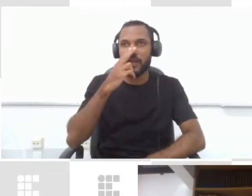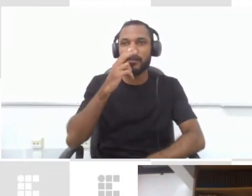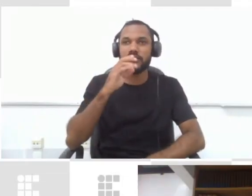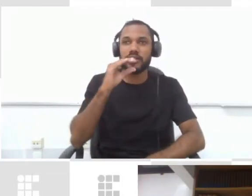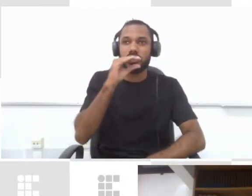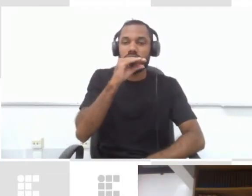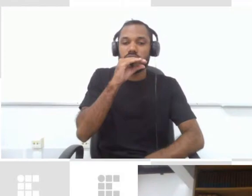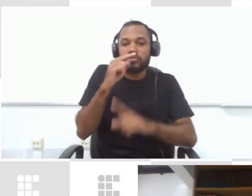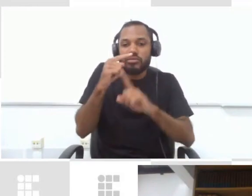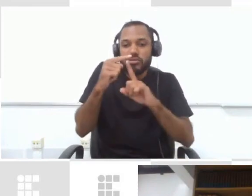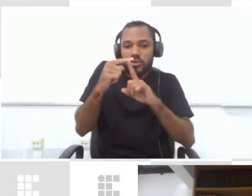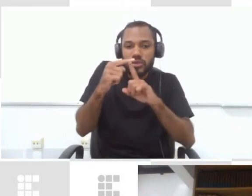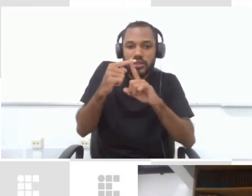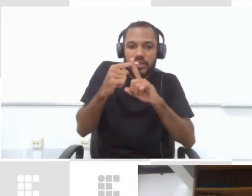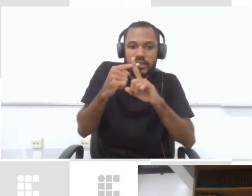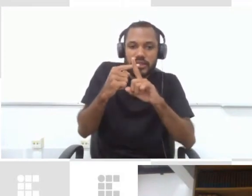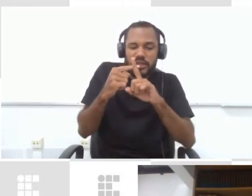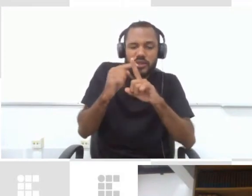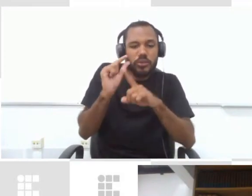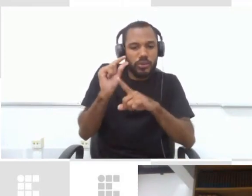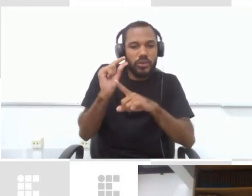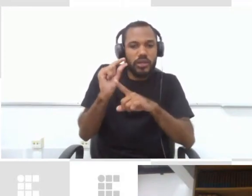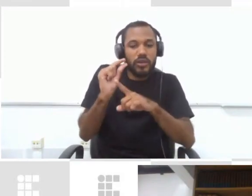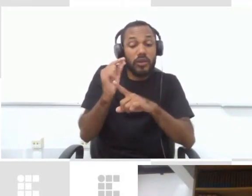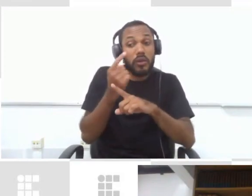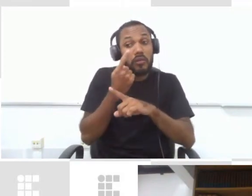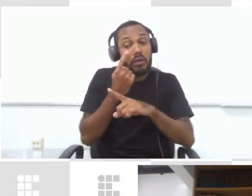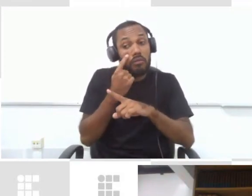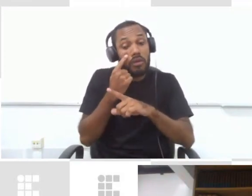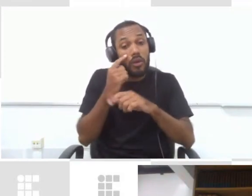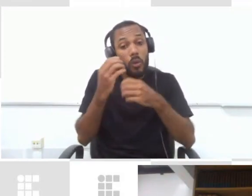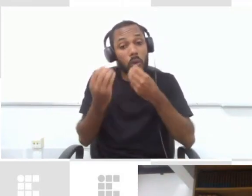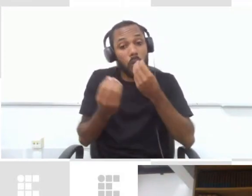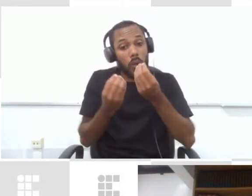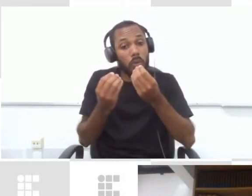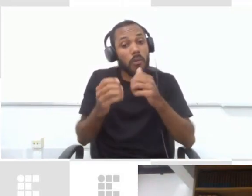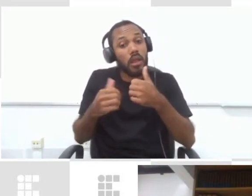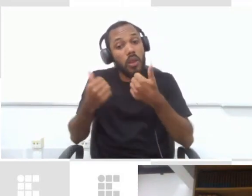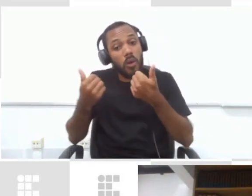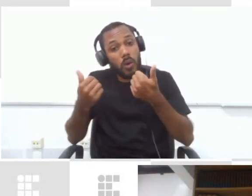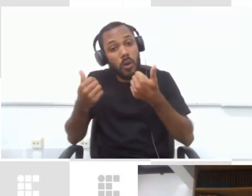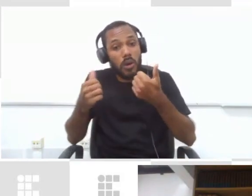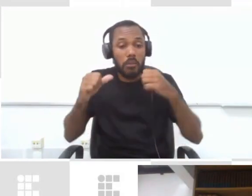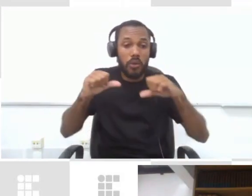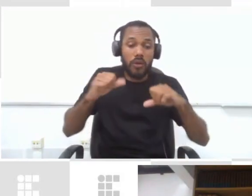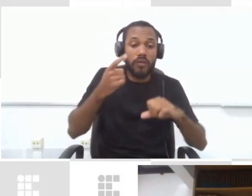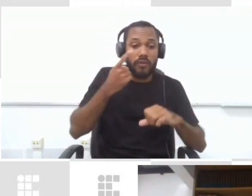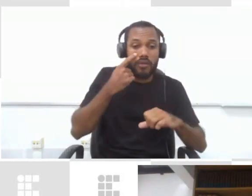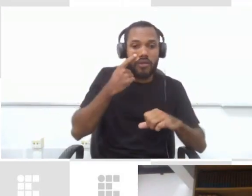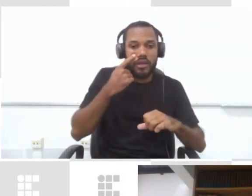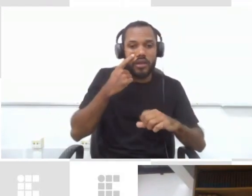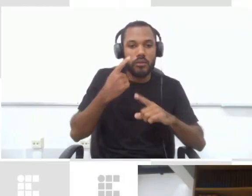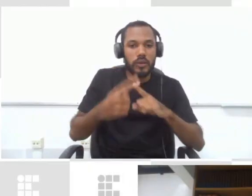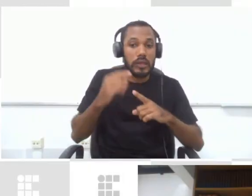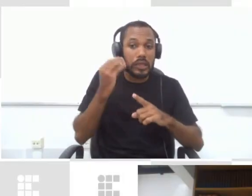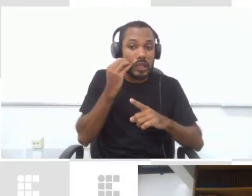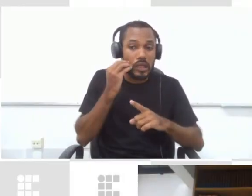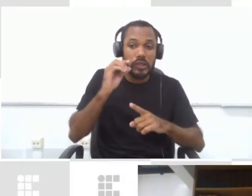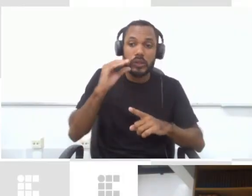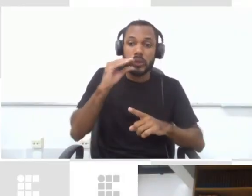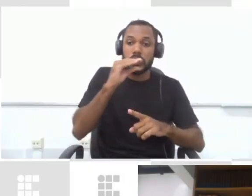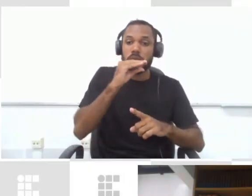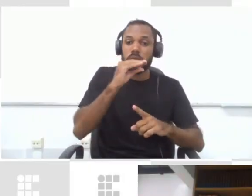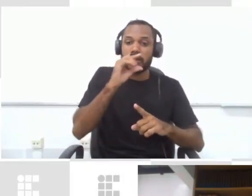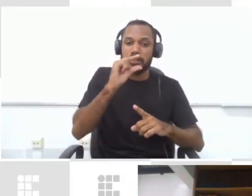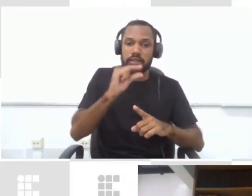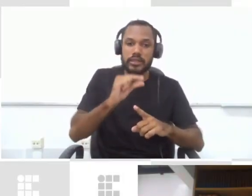esse retorno ao Laninha vai implicar uma diminuição significativa do aquecimento ou não. Ou seja, qual